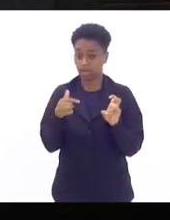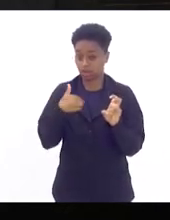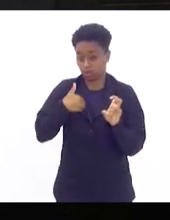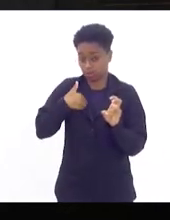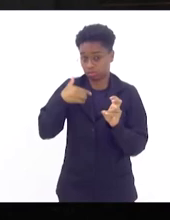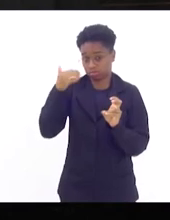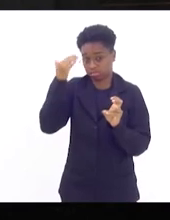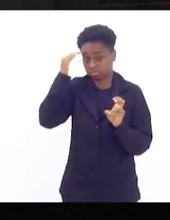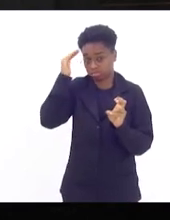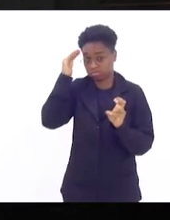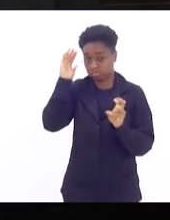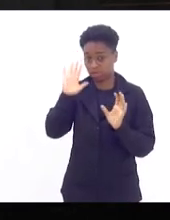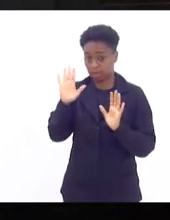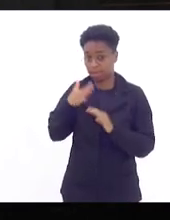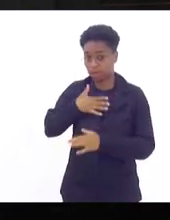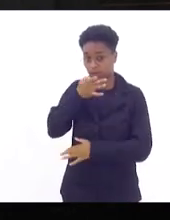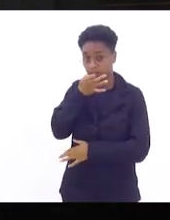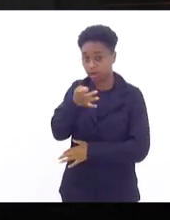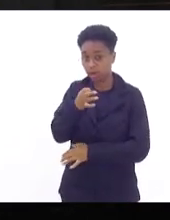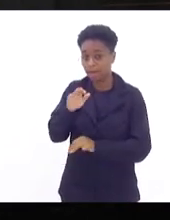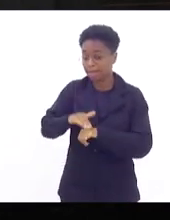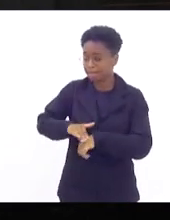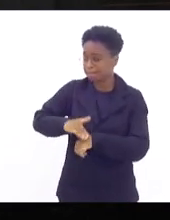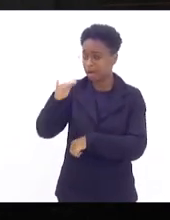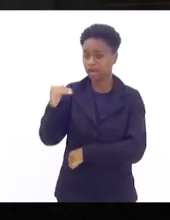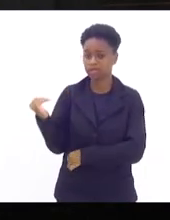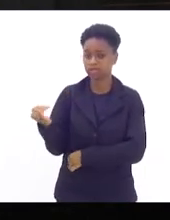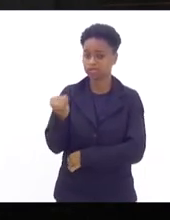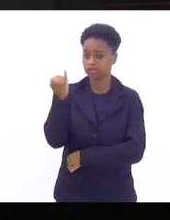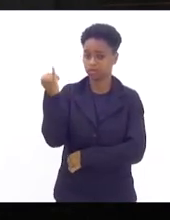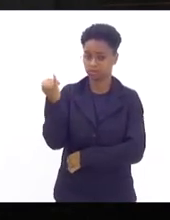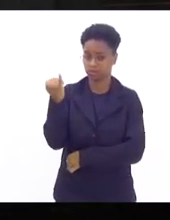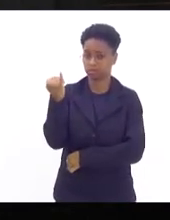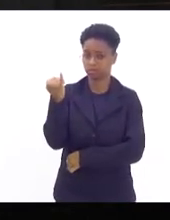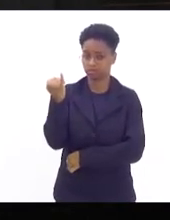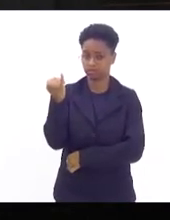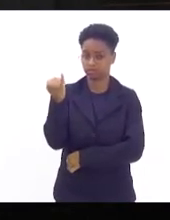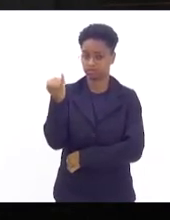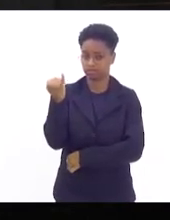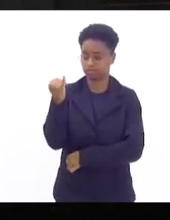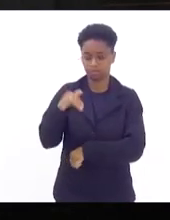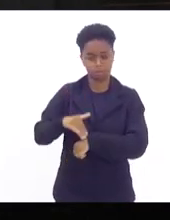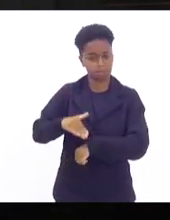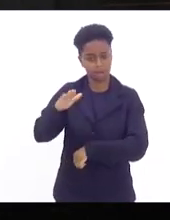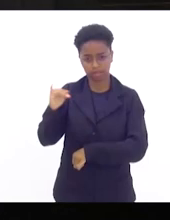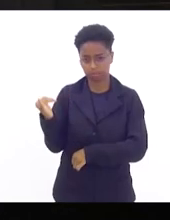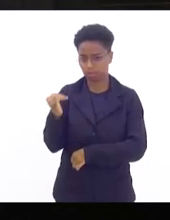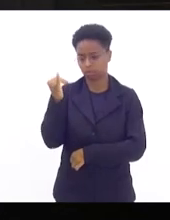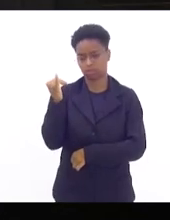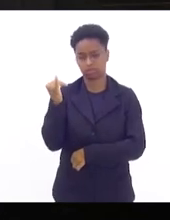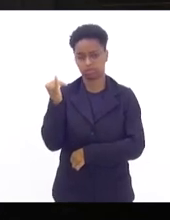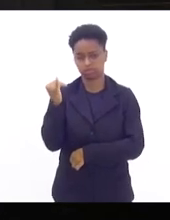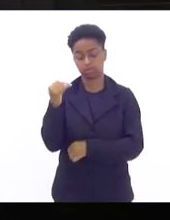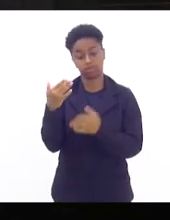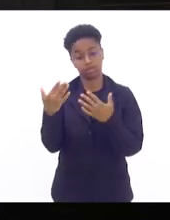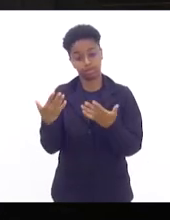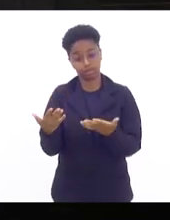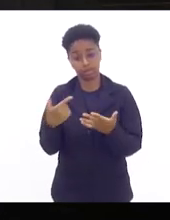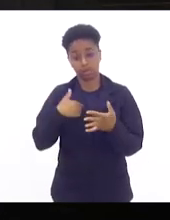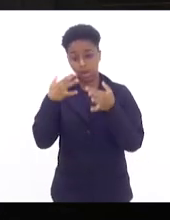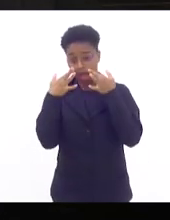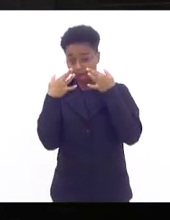entendimento, mais relevante que possa existir. E que me chamou a